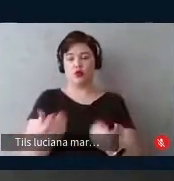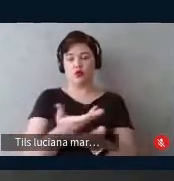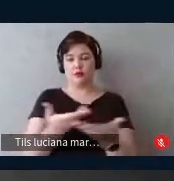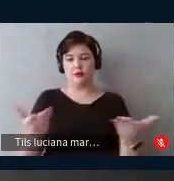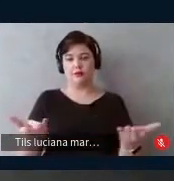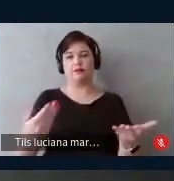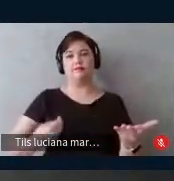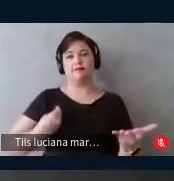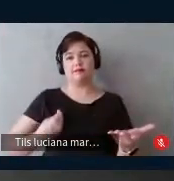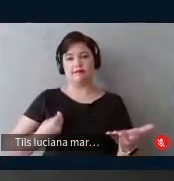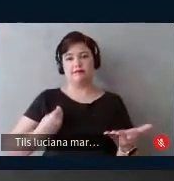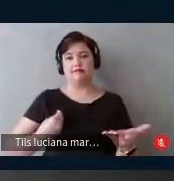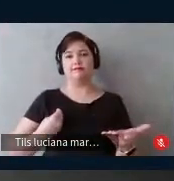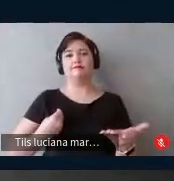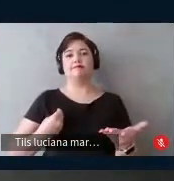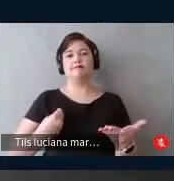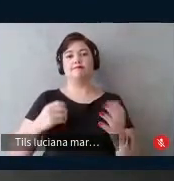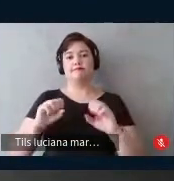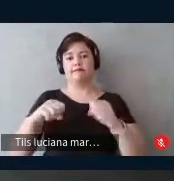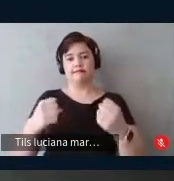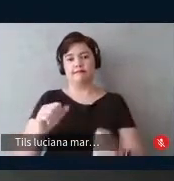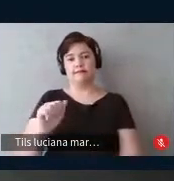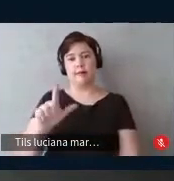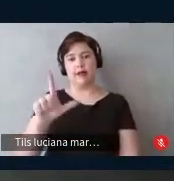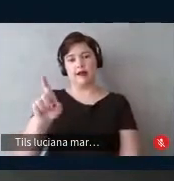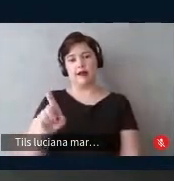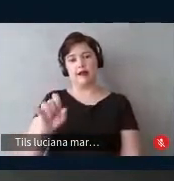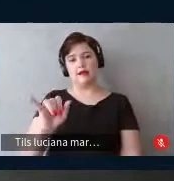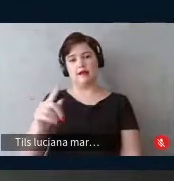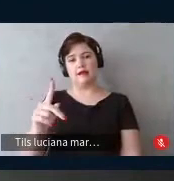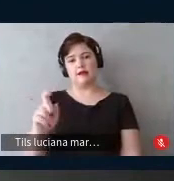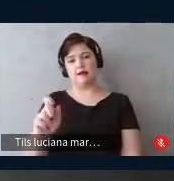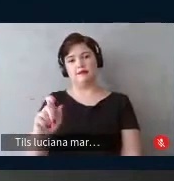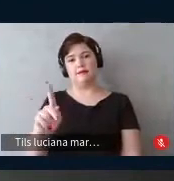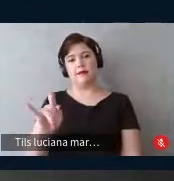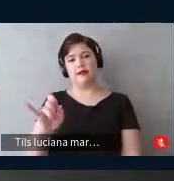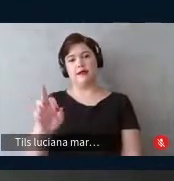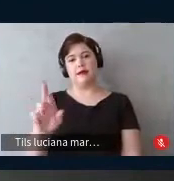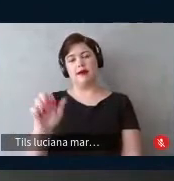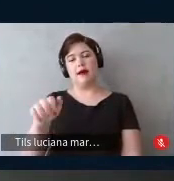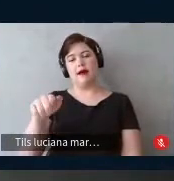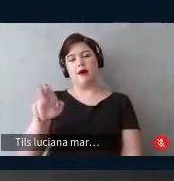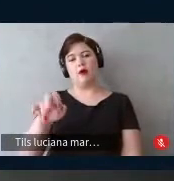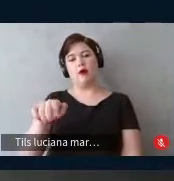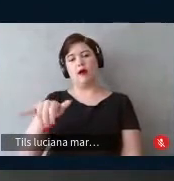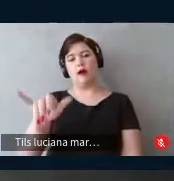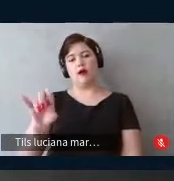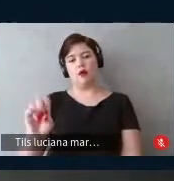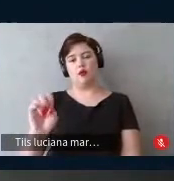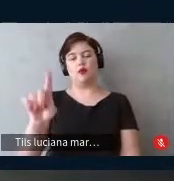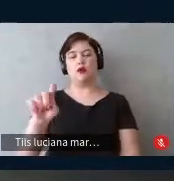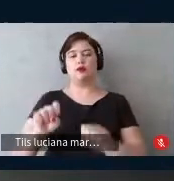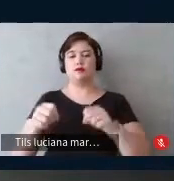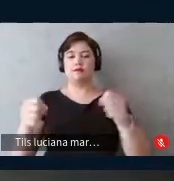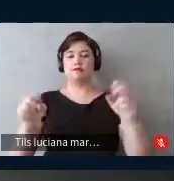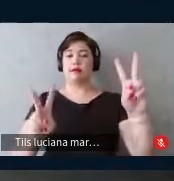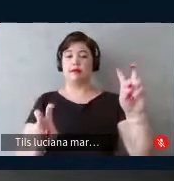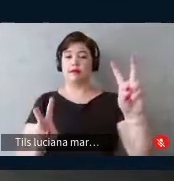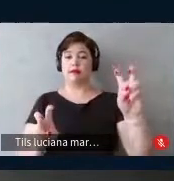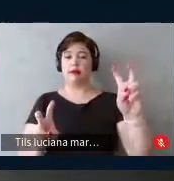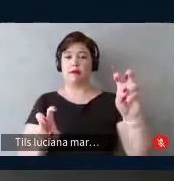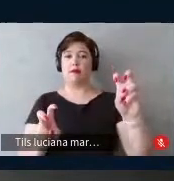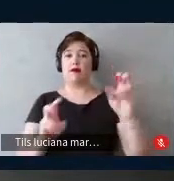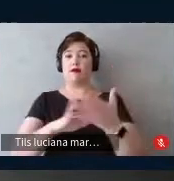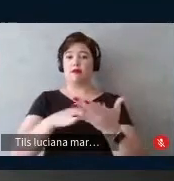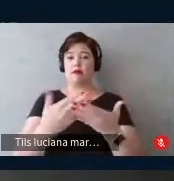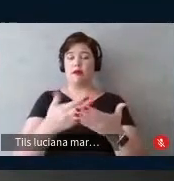para a defesa do Alexis Pierre Aguayo, da dissertação intitulada Intérpretes de